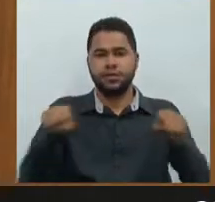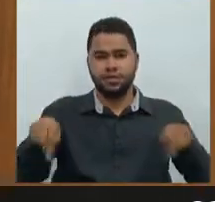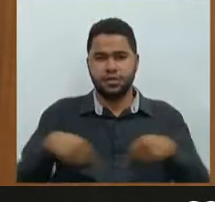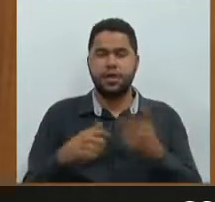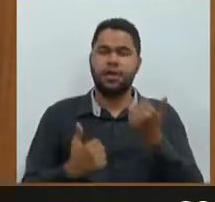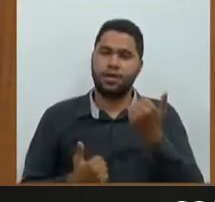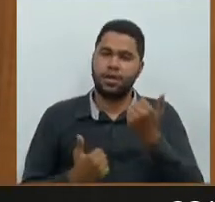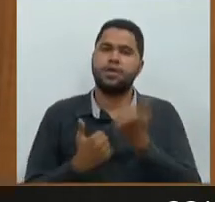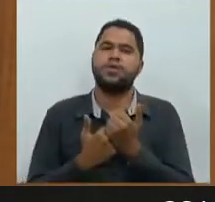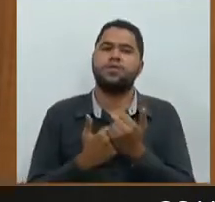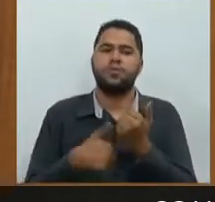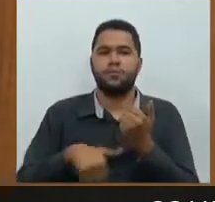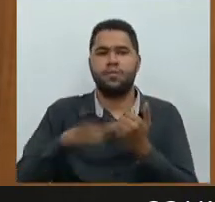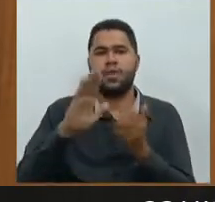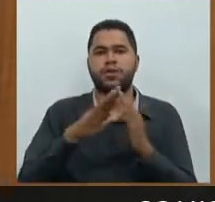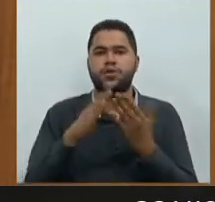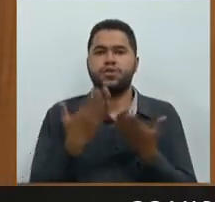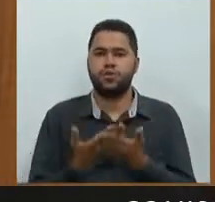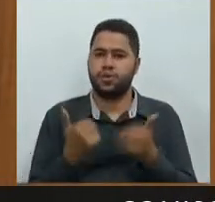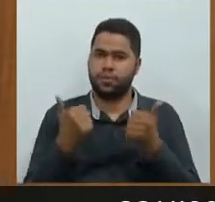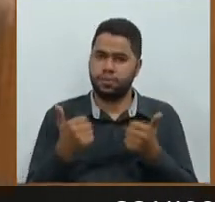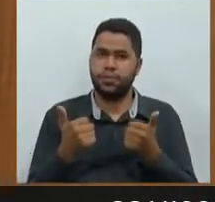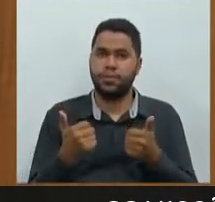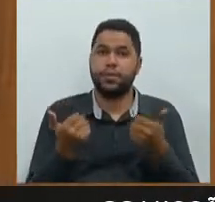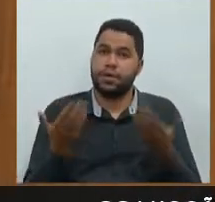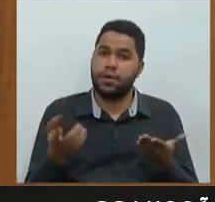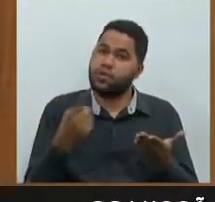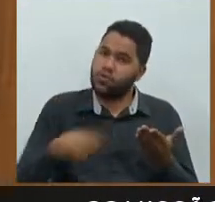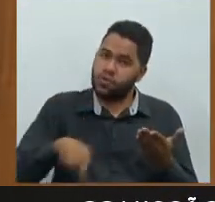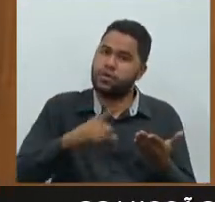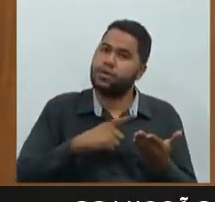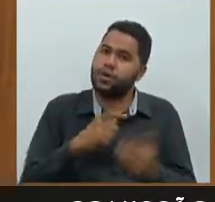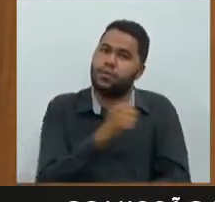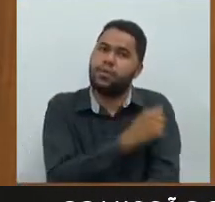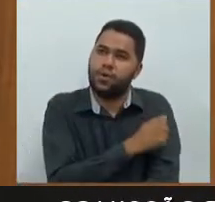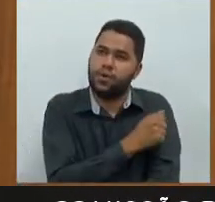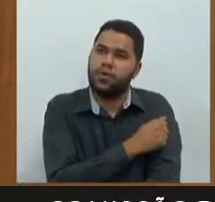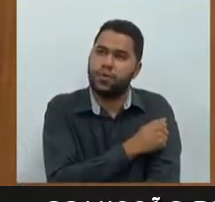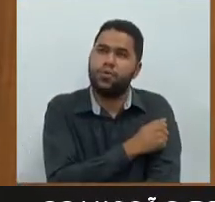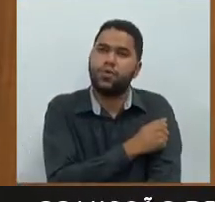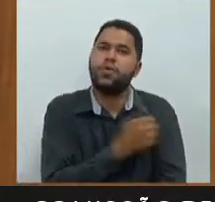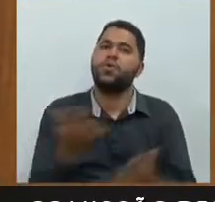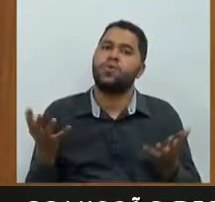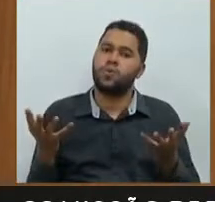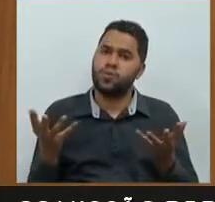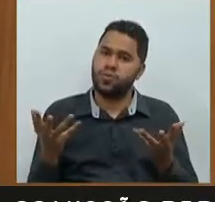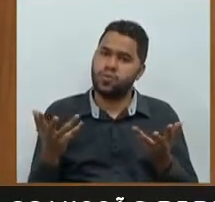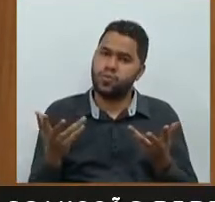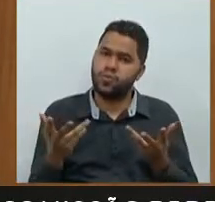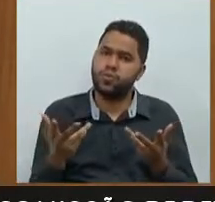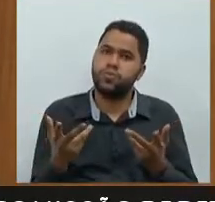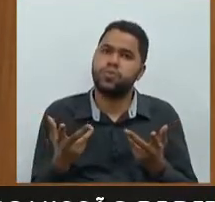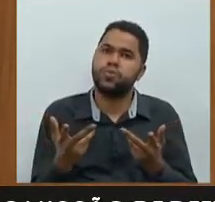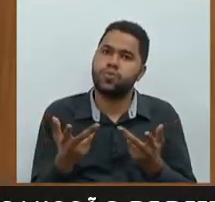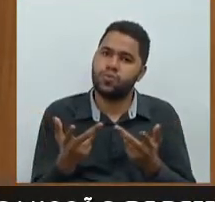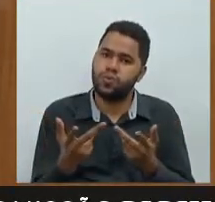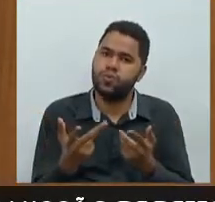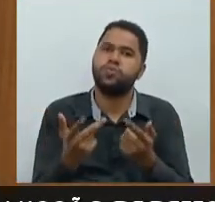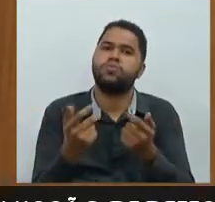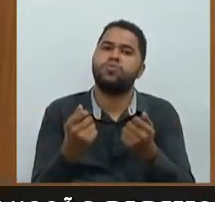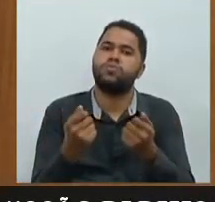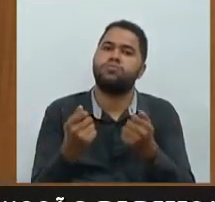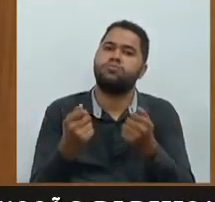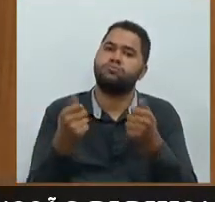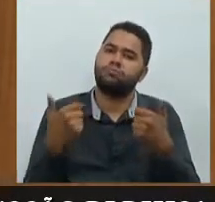mais escolas no nosso estado, tá bom? Porque assim nós teremos alunos, né, deputado, qualificados, melhores, né, qualificados, para atuarem